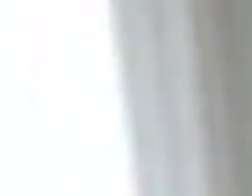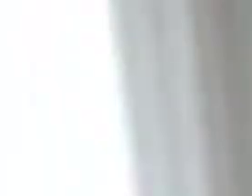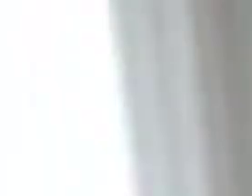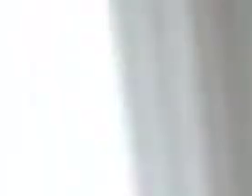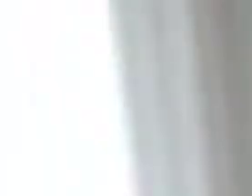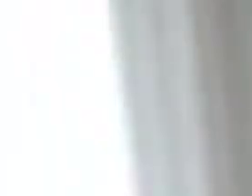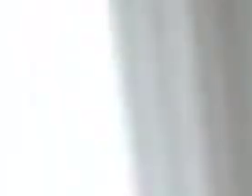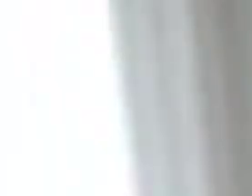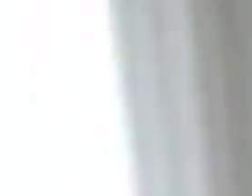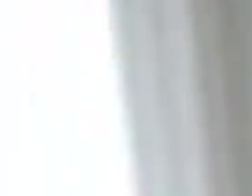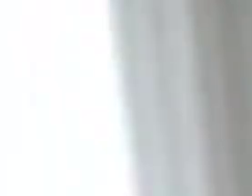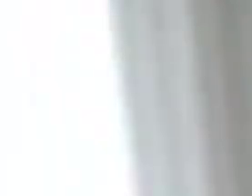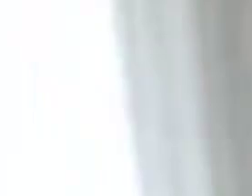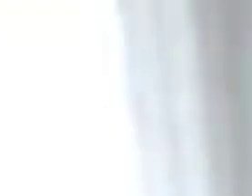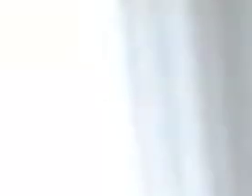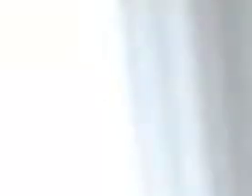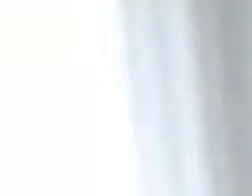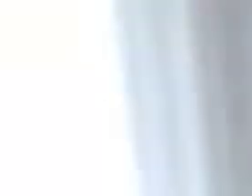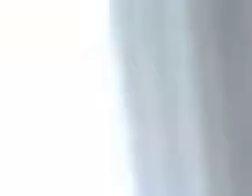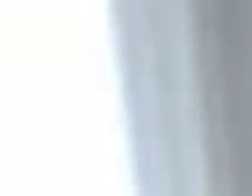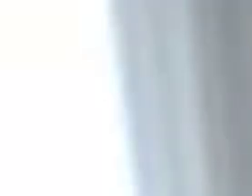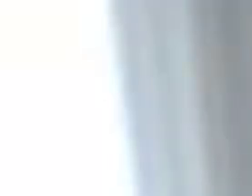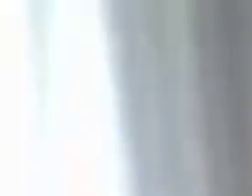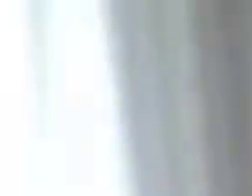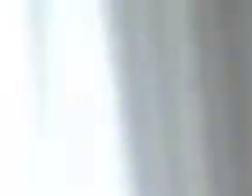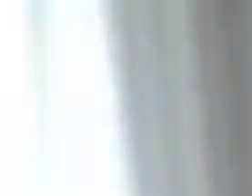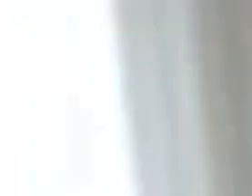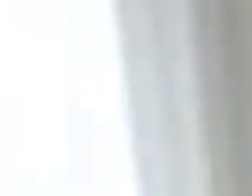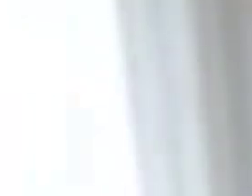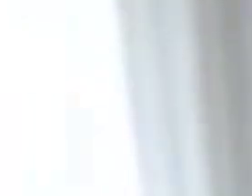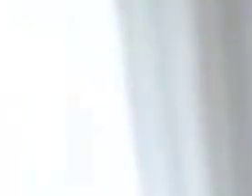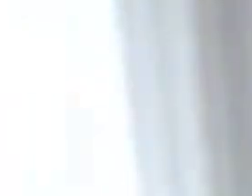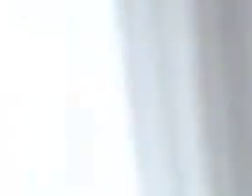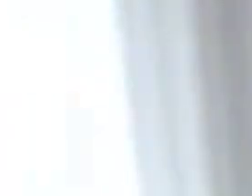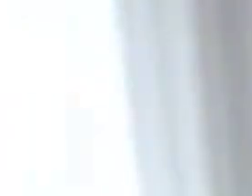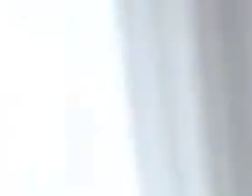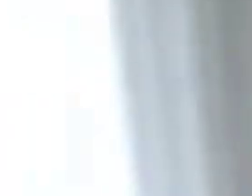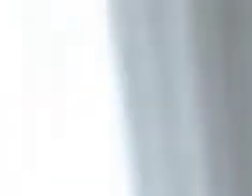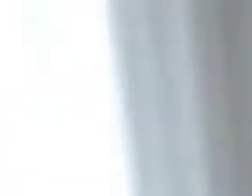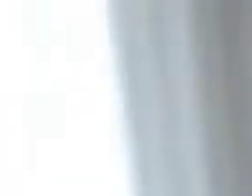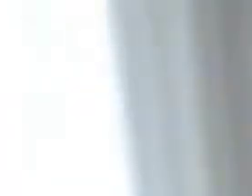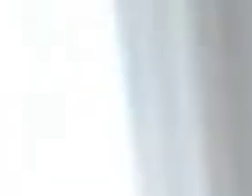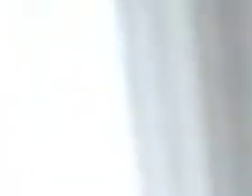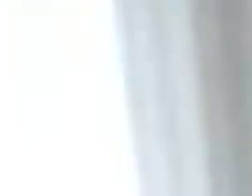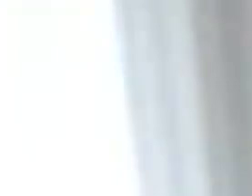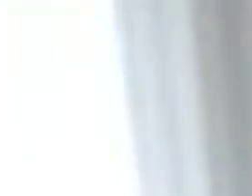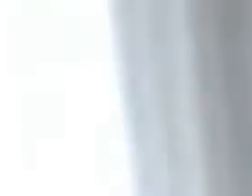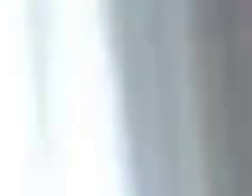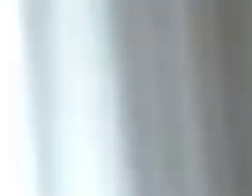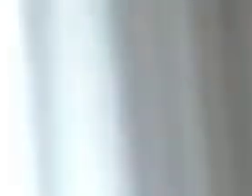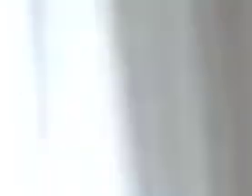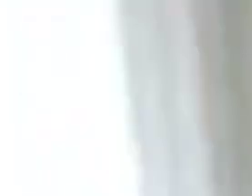passar a palavra para a doutora Mércia, que então vai moderar esse painel. Muito obrigada.